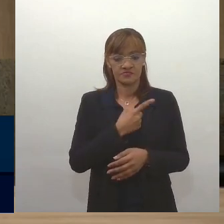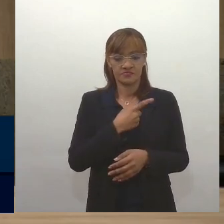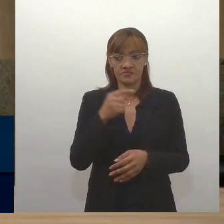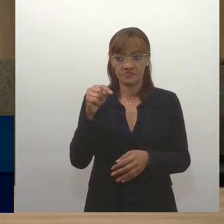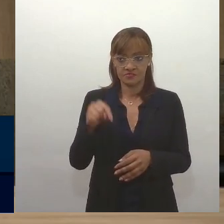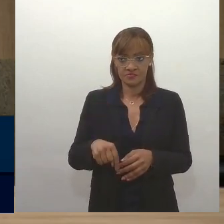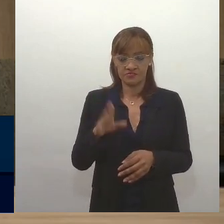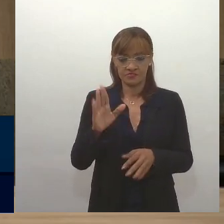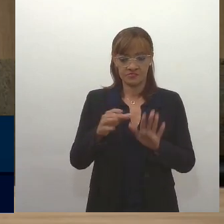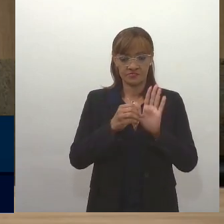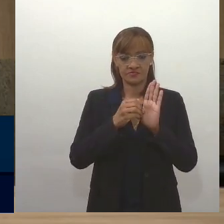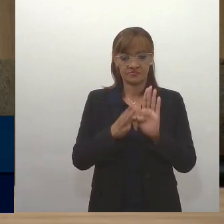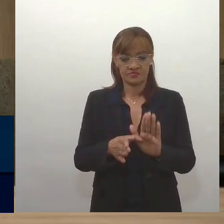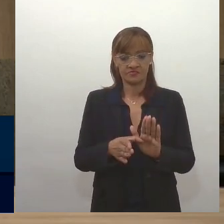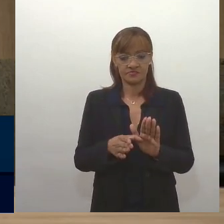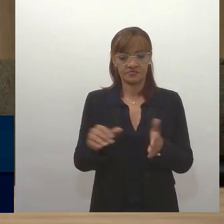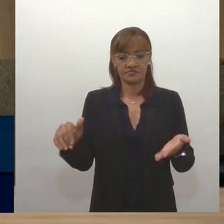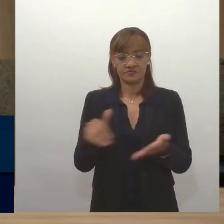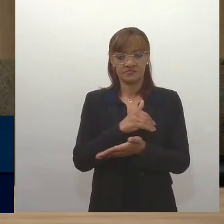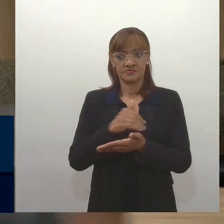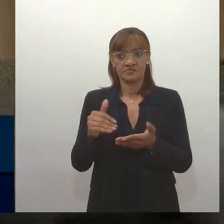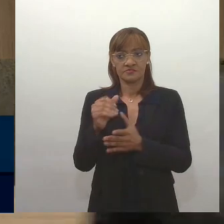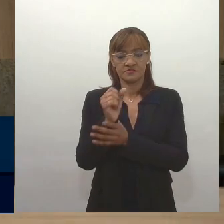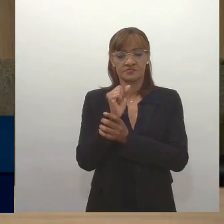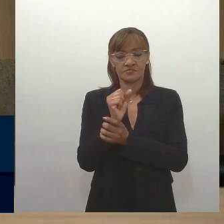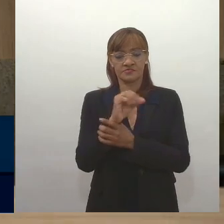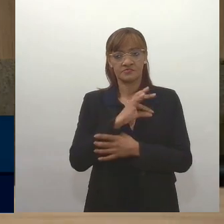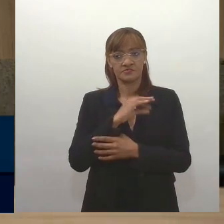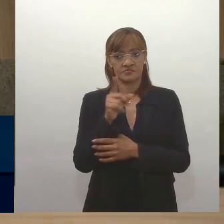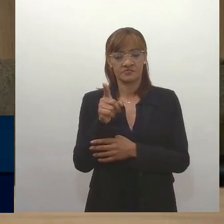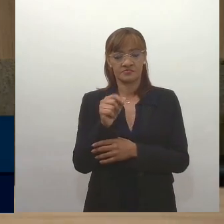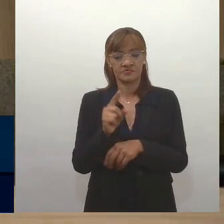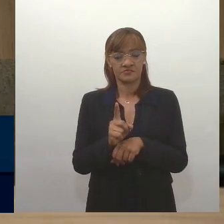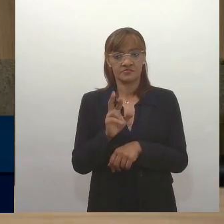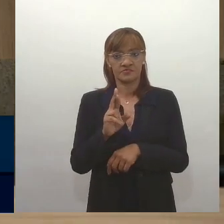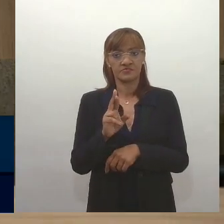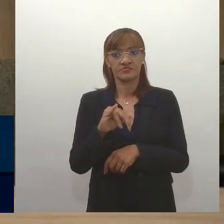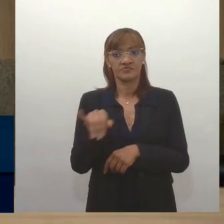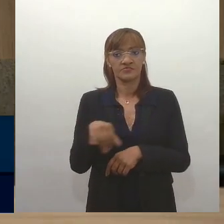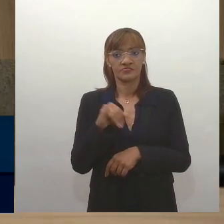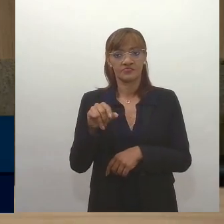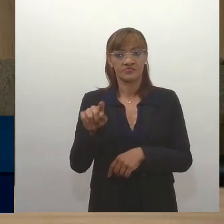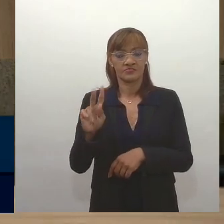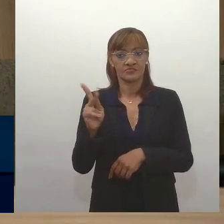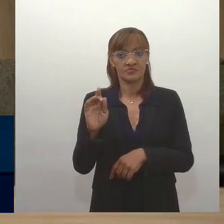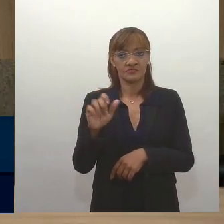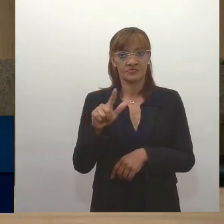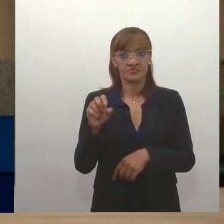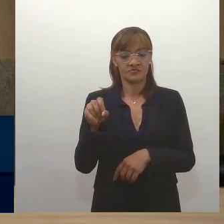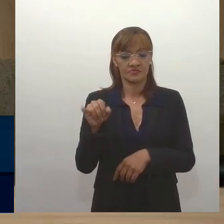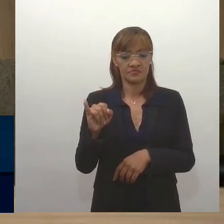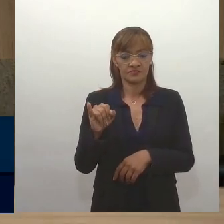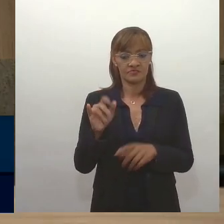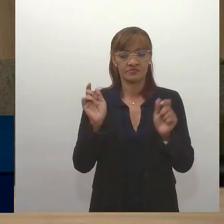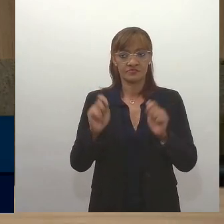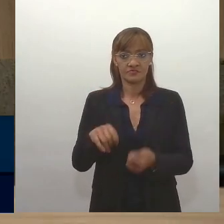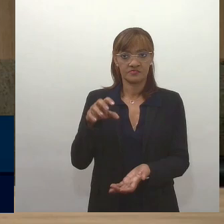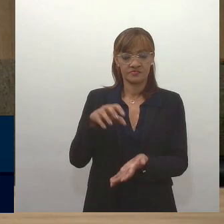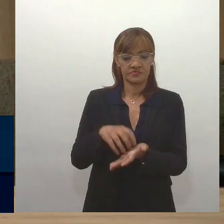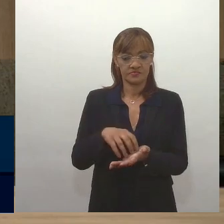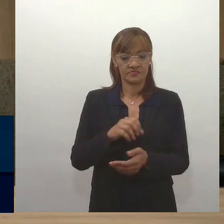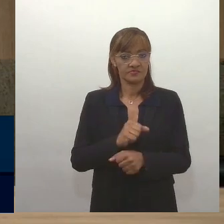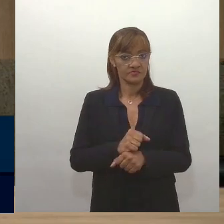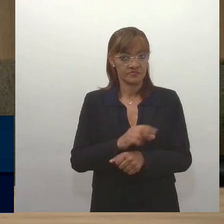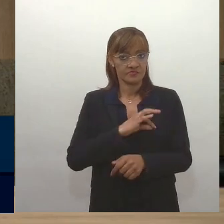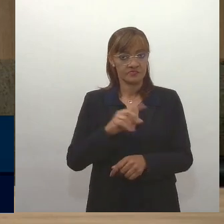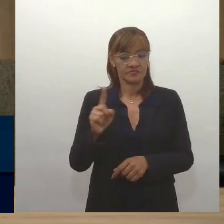secretário de seg pública Dr João Elói para que a dagv tenha uma atuação no combate a esse tipo de violência